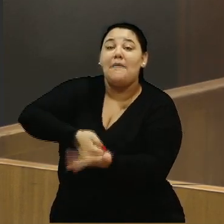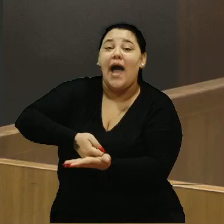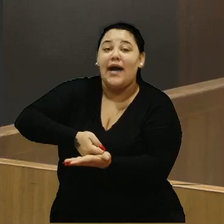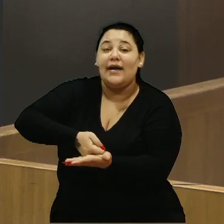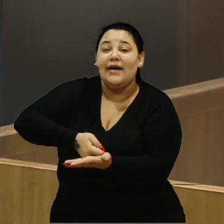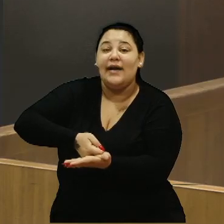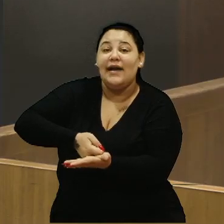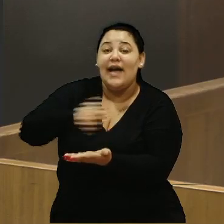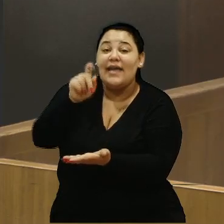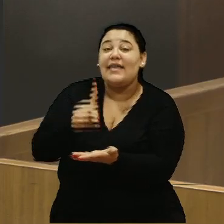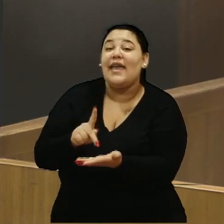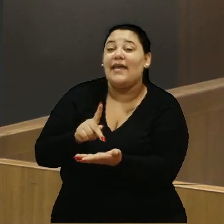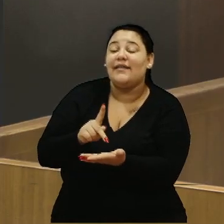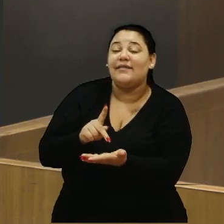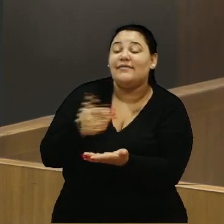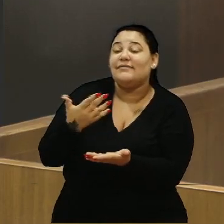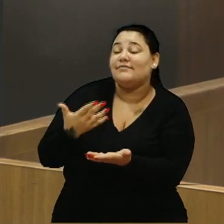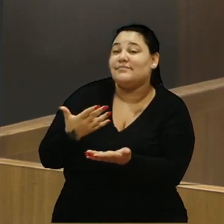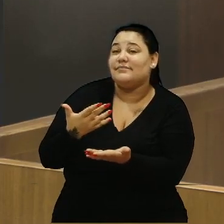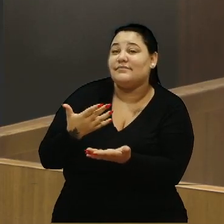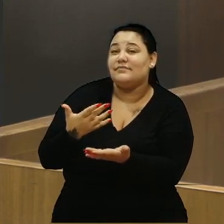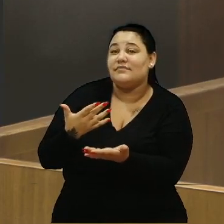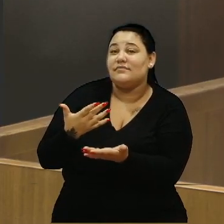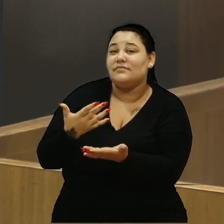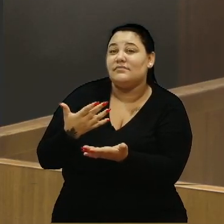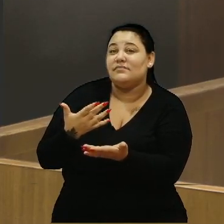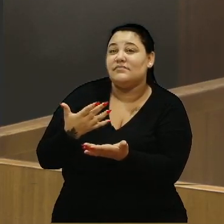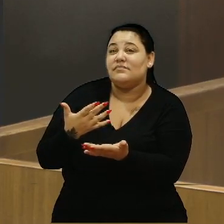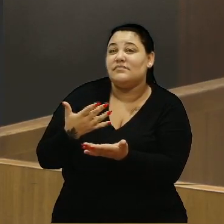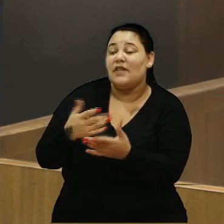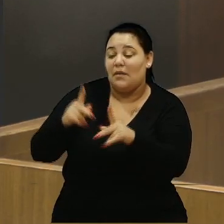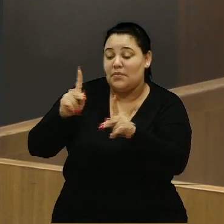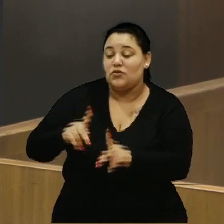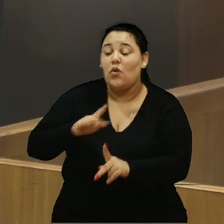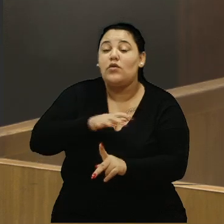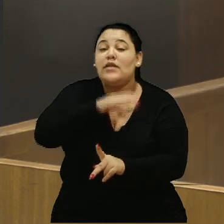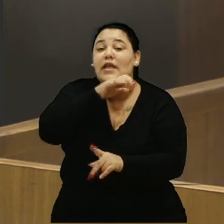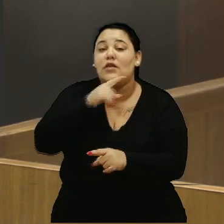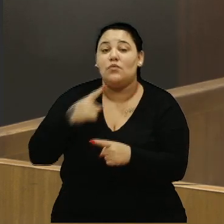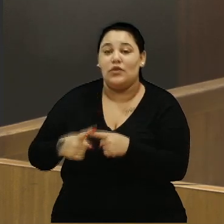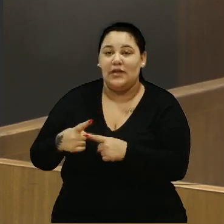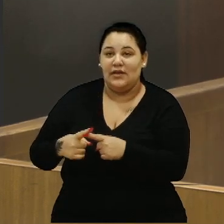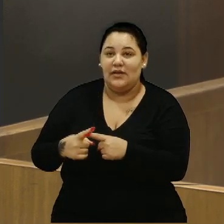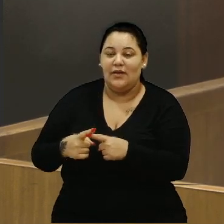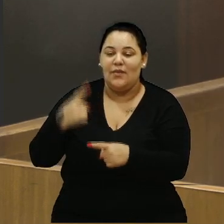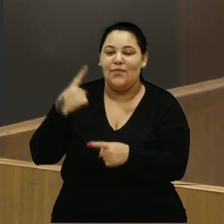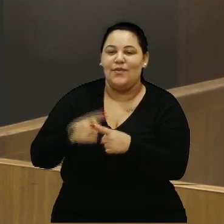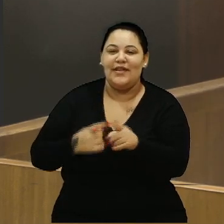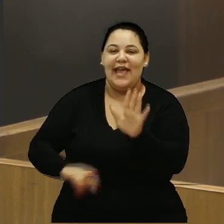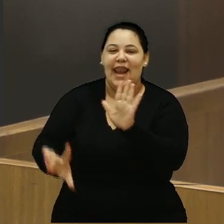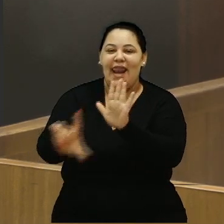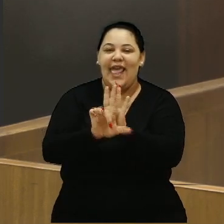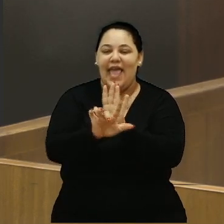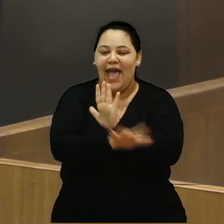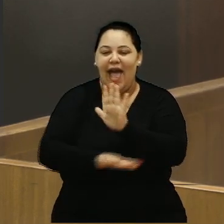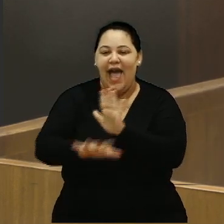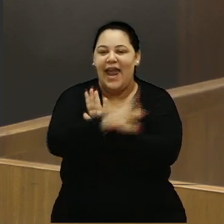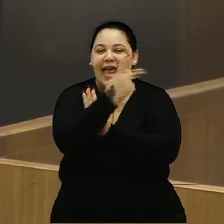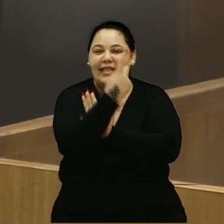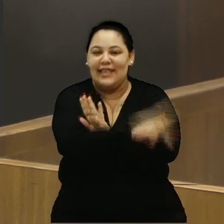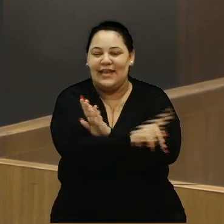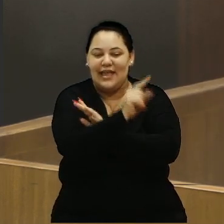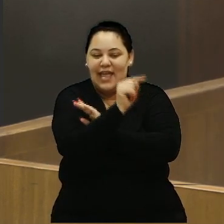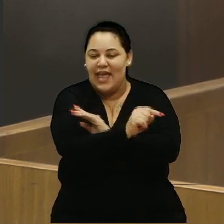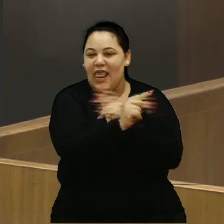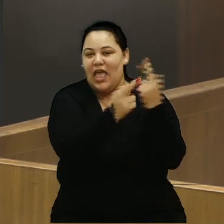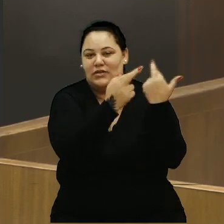que vai ter que indenizar? O proprietário da terra. Por quê? Porque por lei a área é dele, ele é o